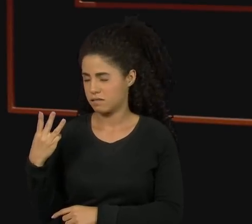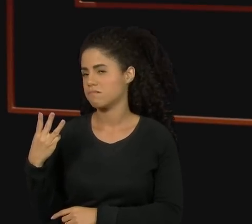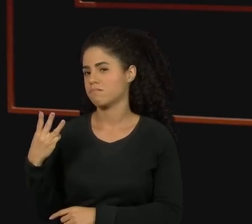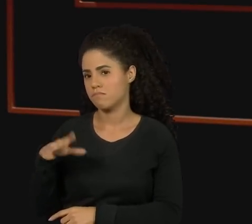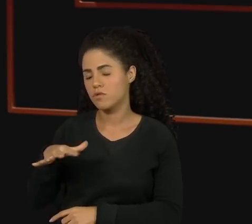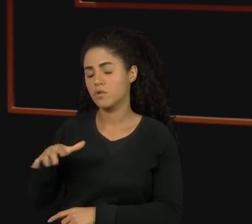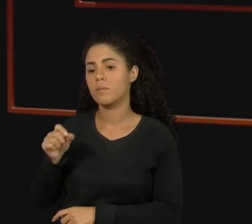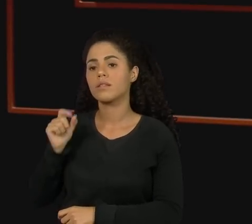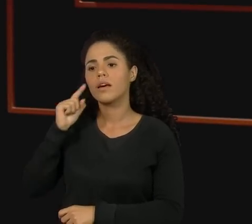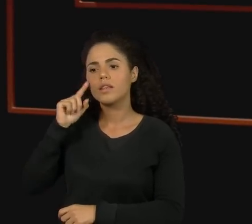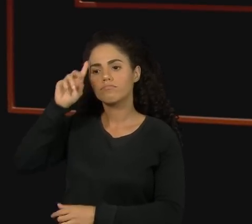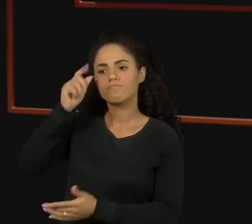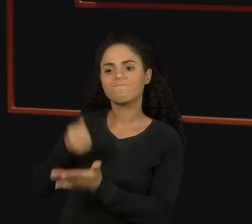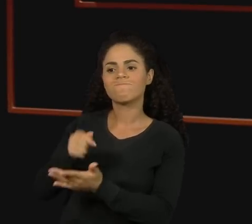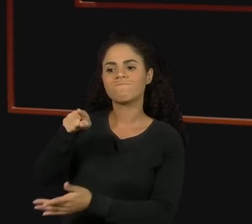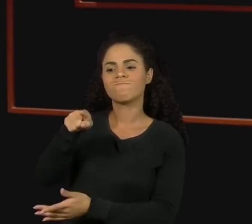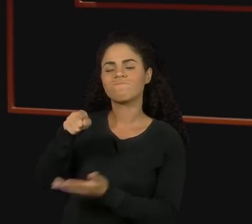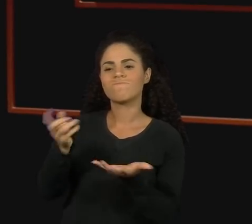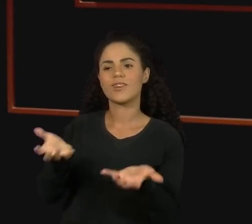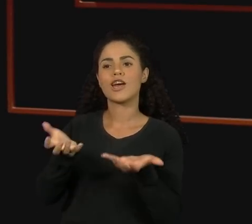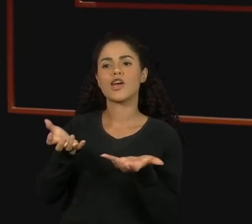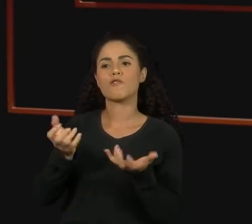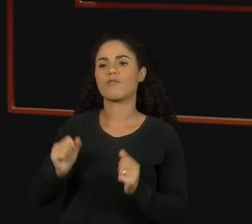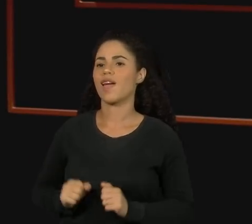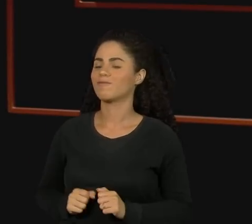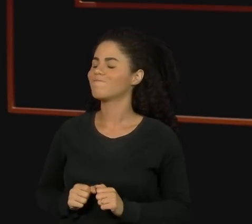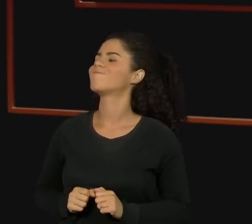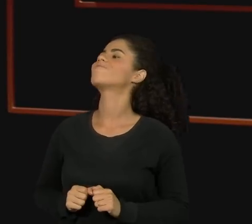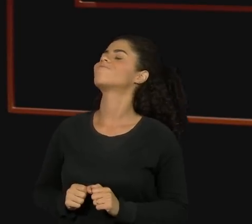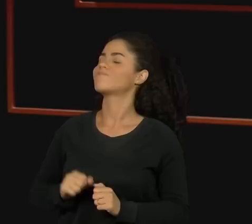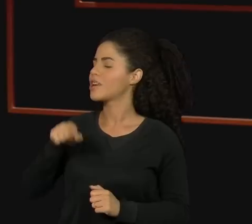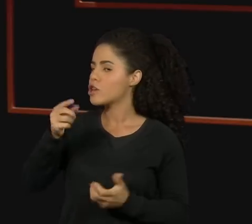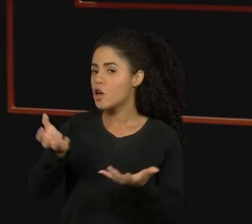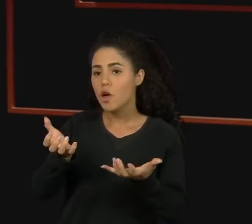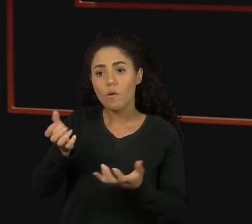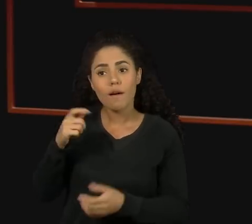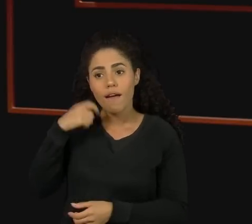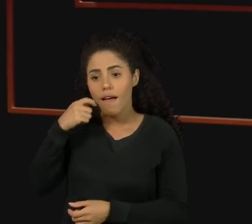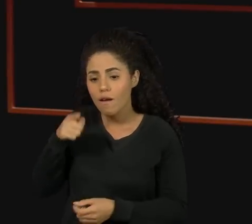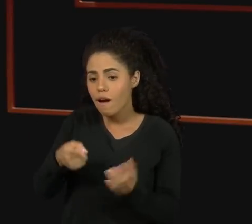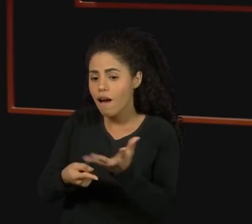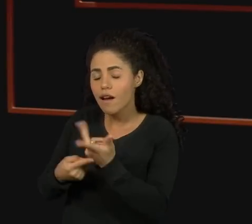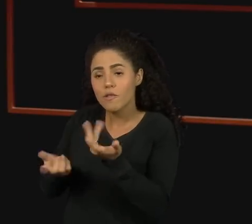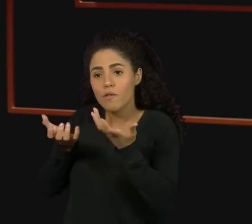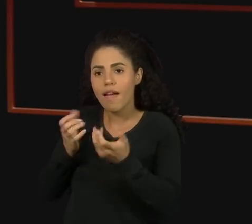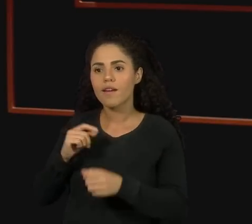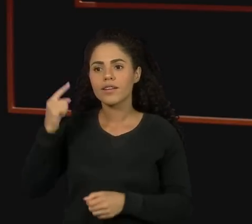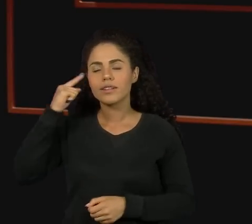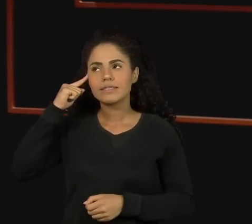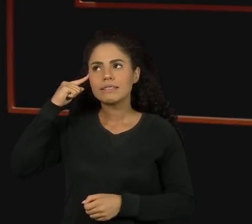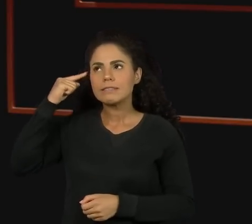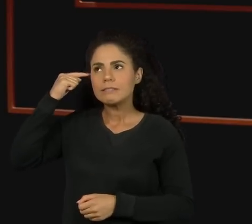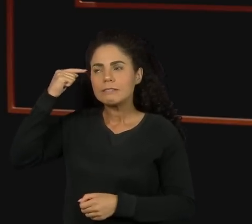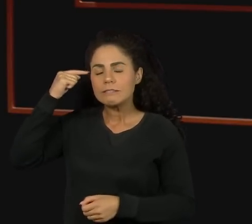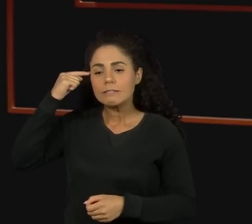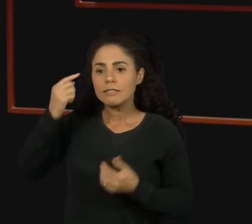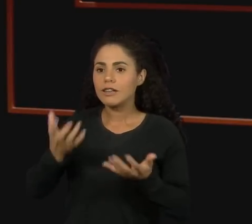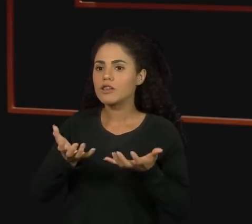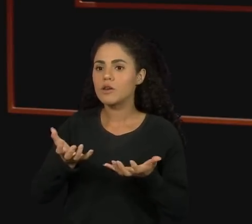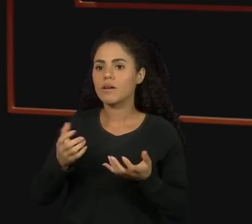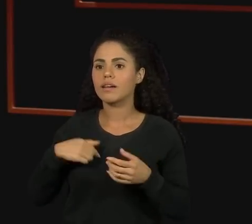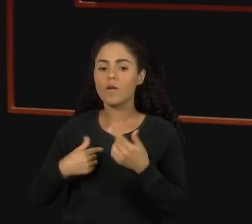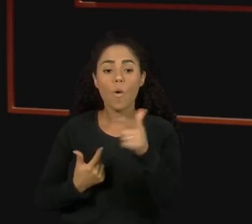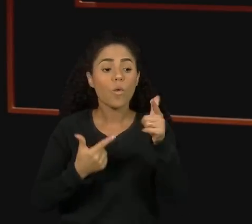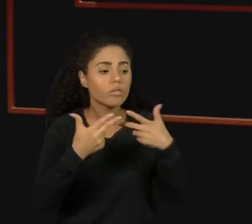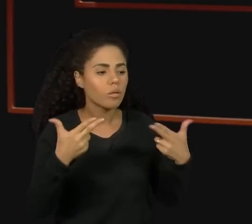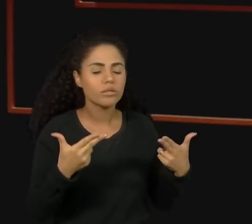eu decidi, não tem como, vai ser isso. E decidi mesmo, piamente na minha cabeça, eu não faria, eu não